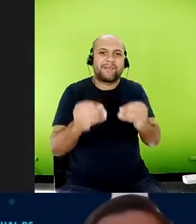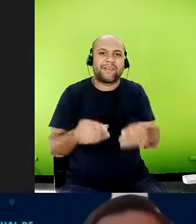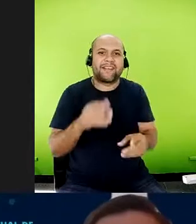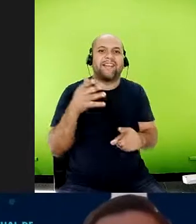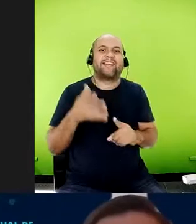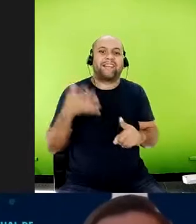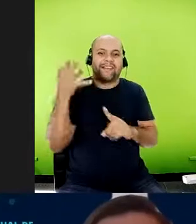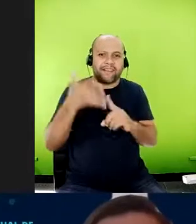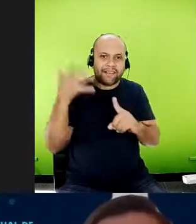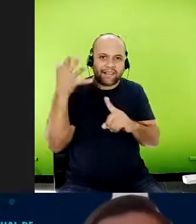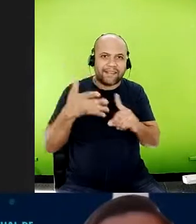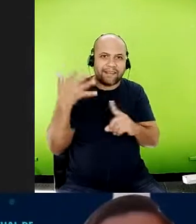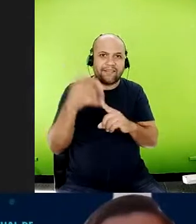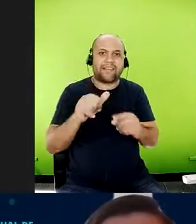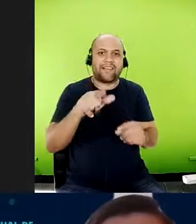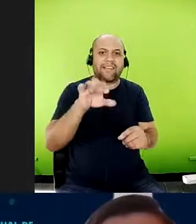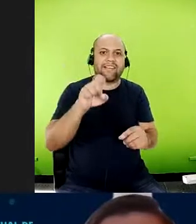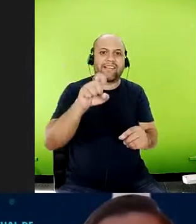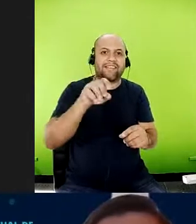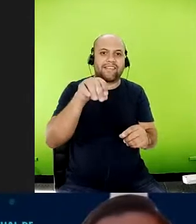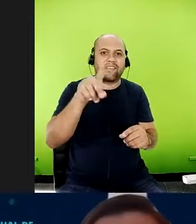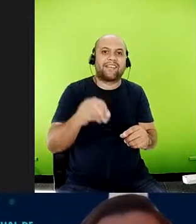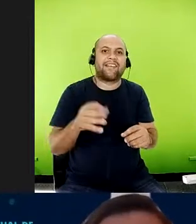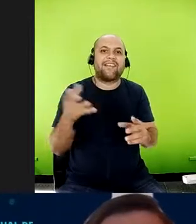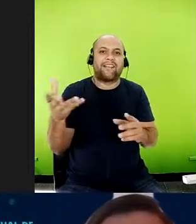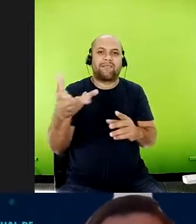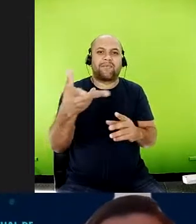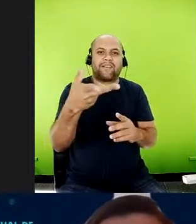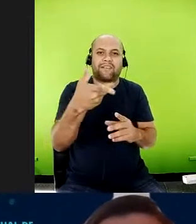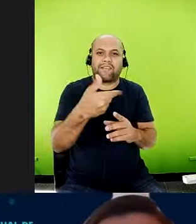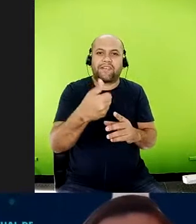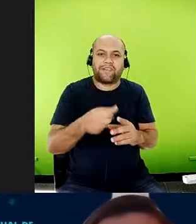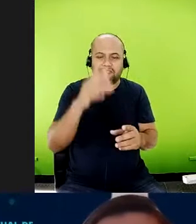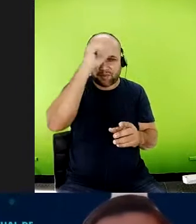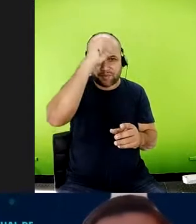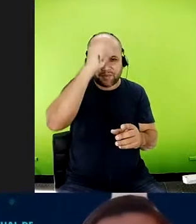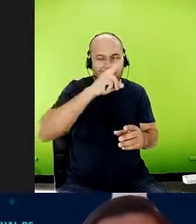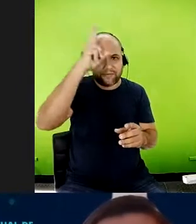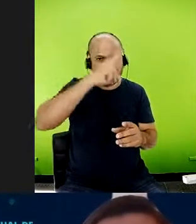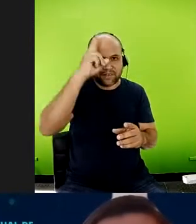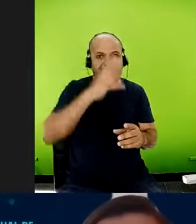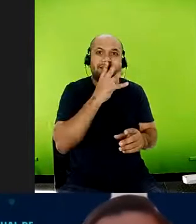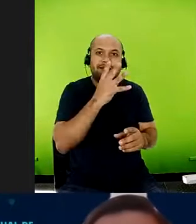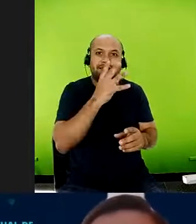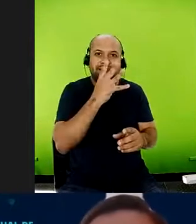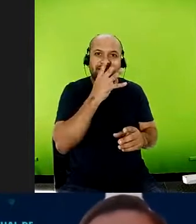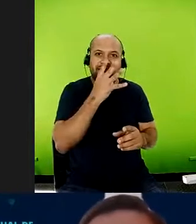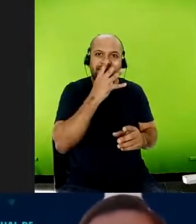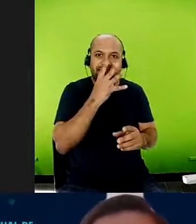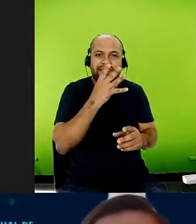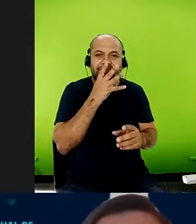né é Alexandre eu acho que essa mas foi incrível eu aprendi muito assistindo aqui na no Messenger